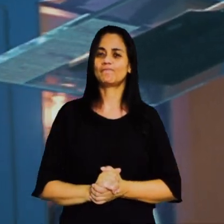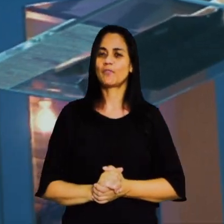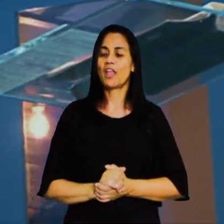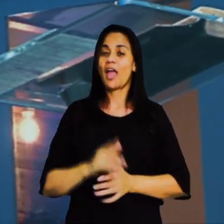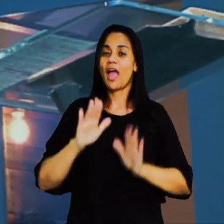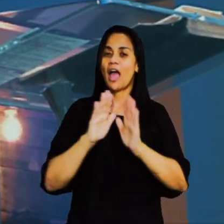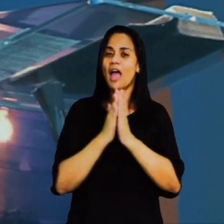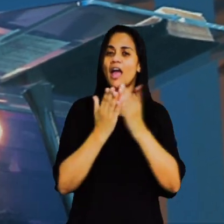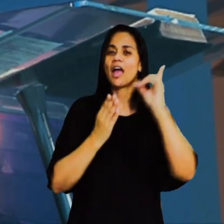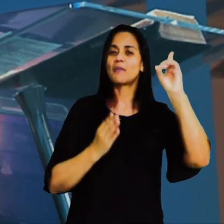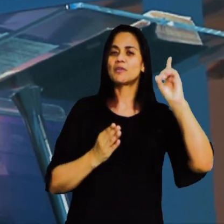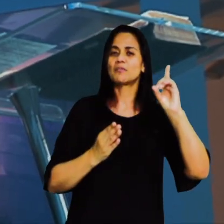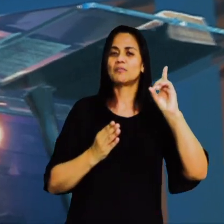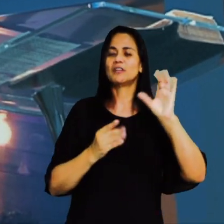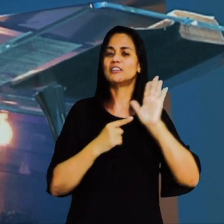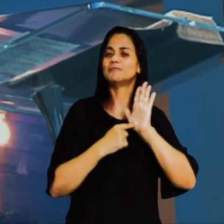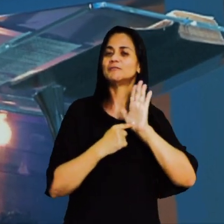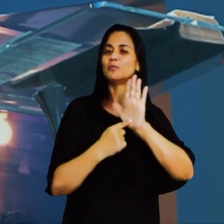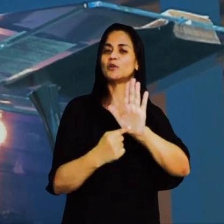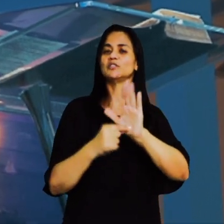querer chegar.